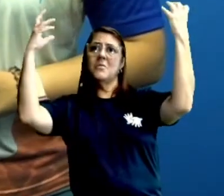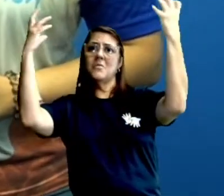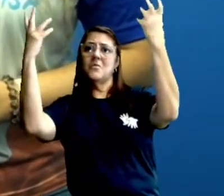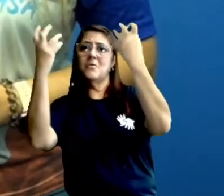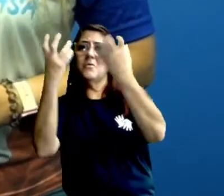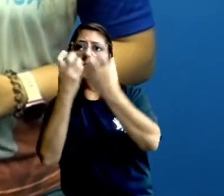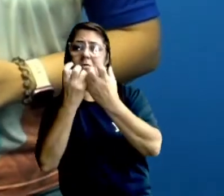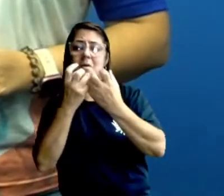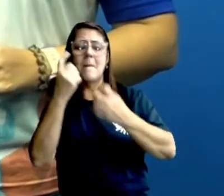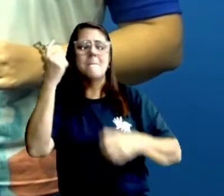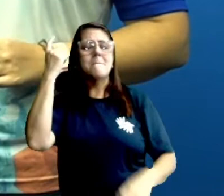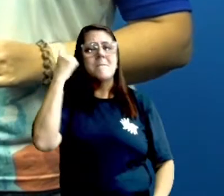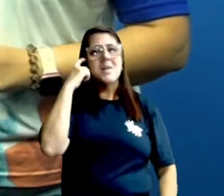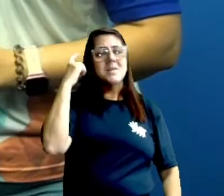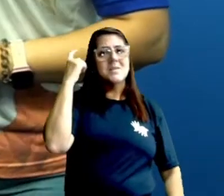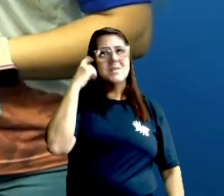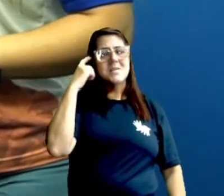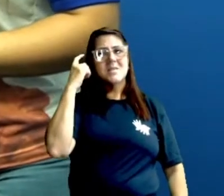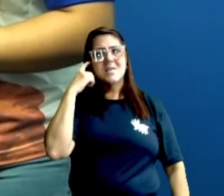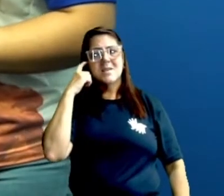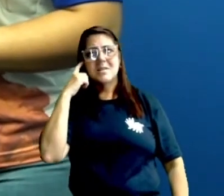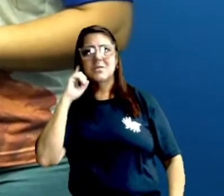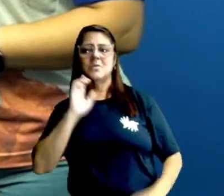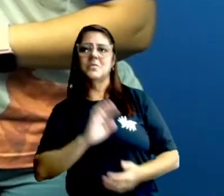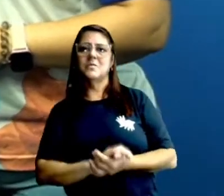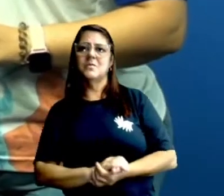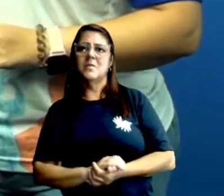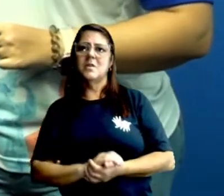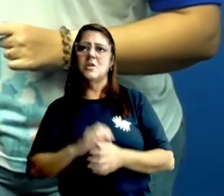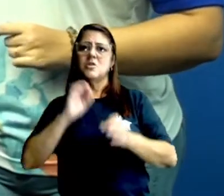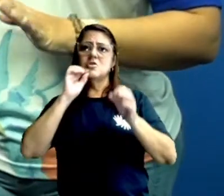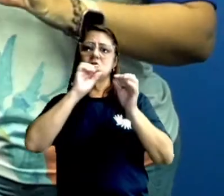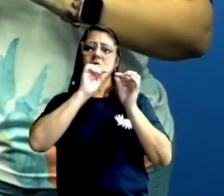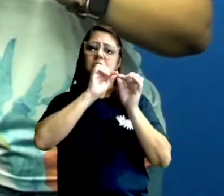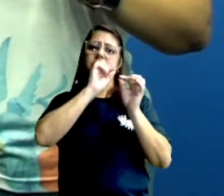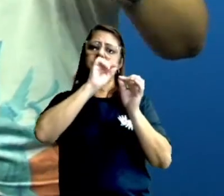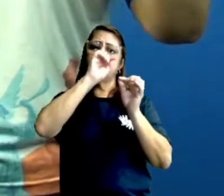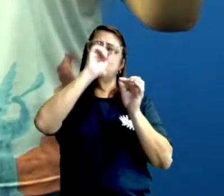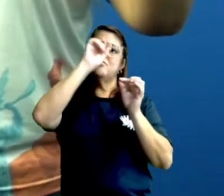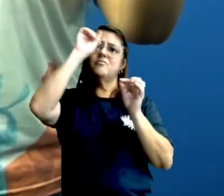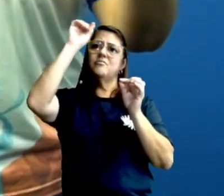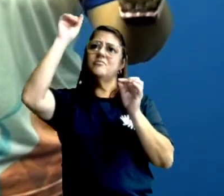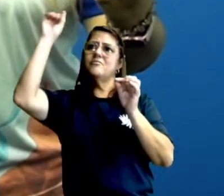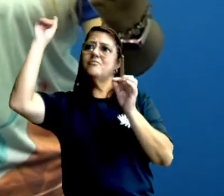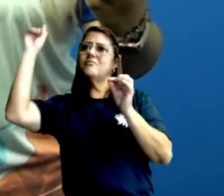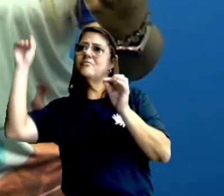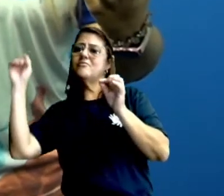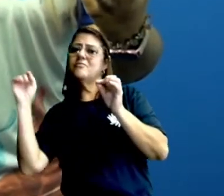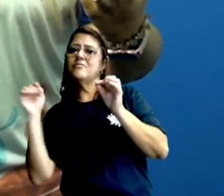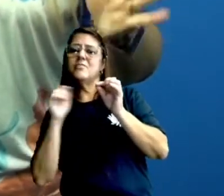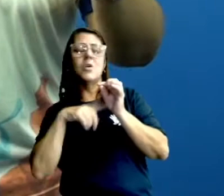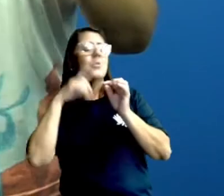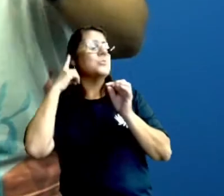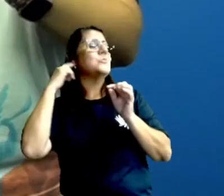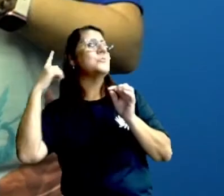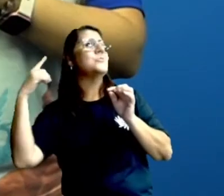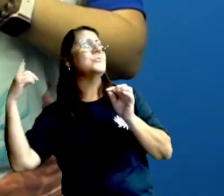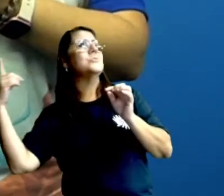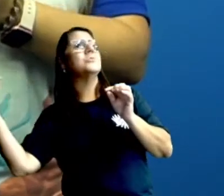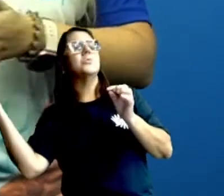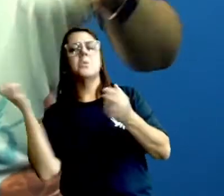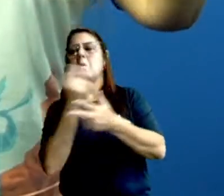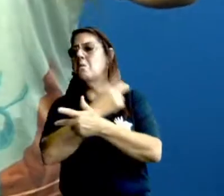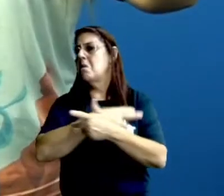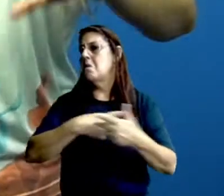está pensando. E esse que é cheio de pontinhos representa o som de alguma coisa. O som